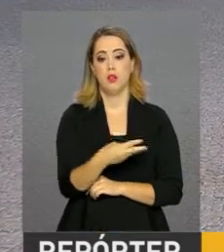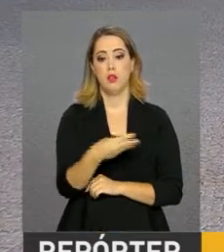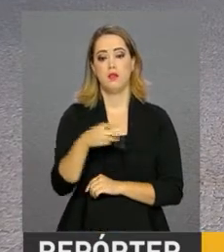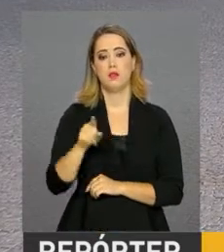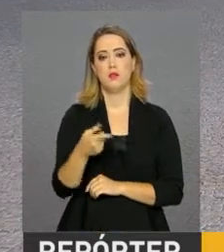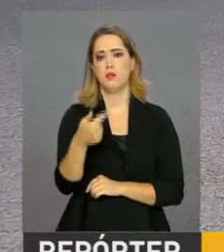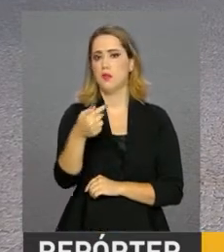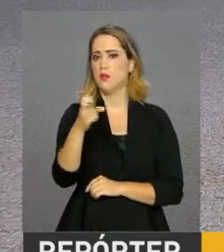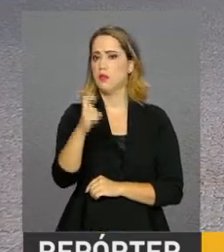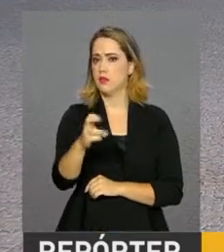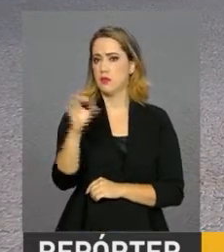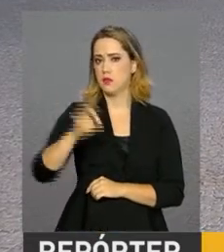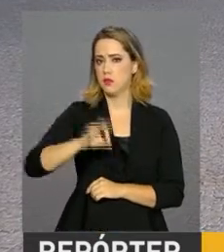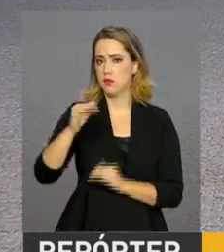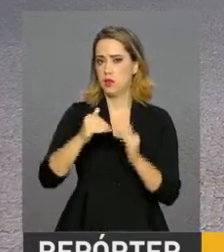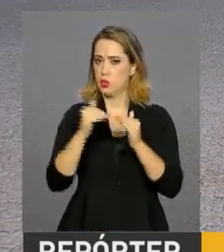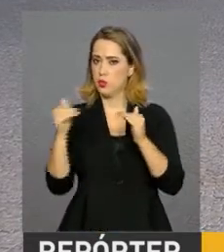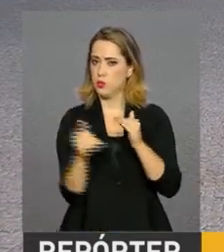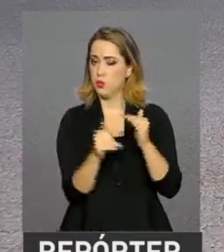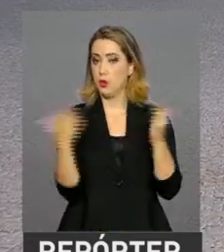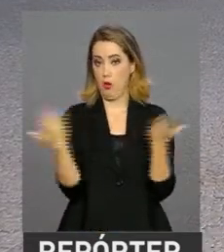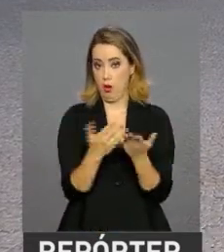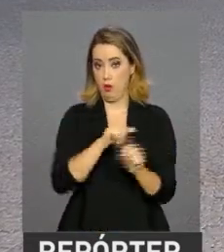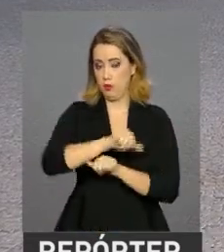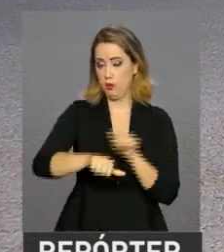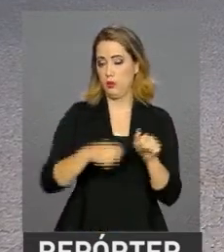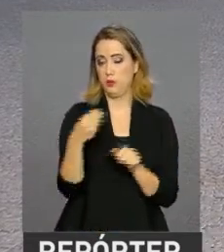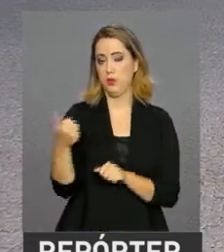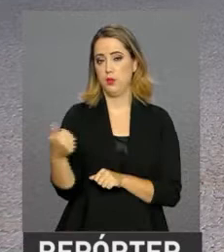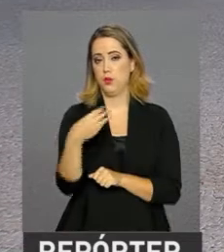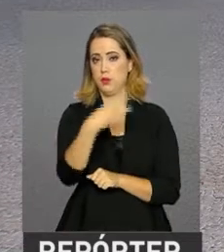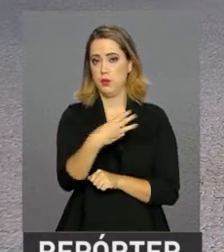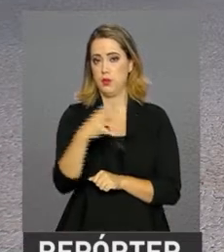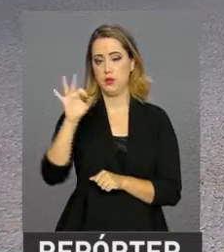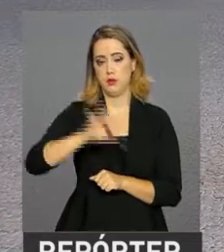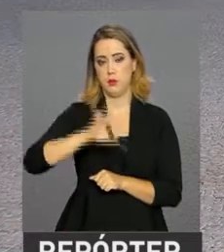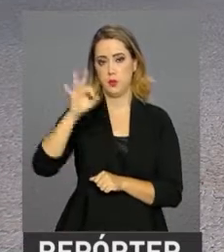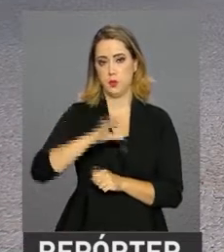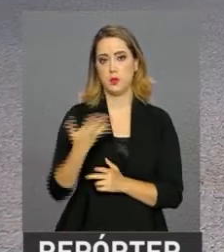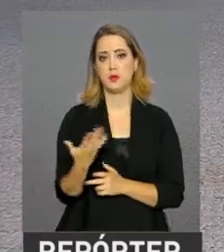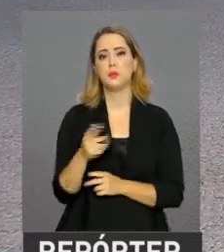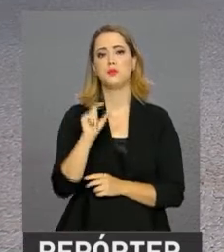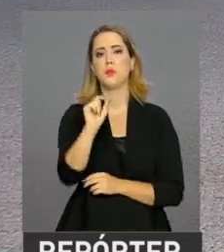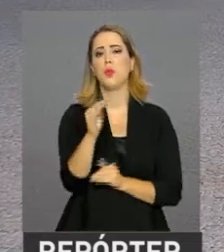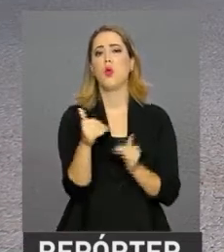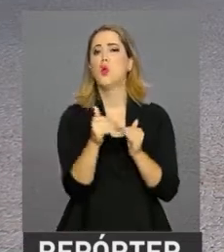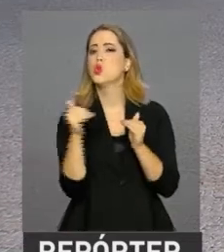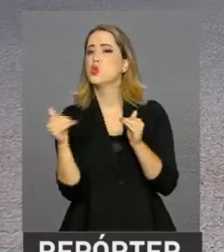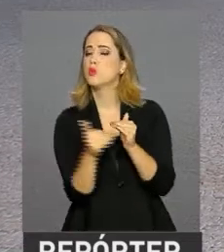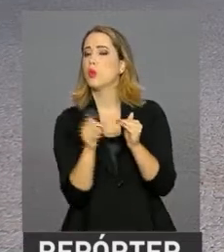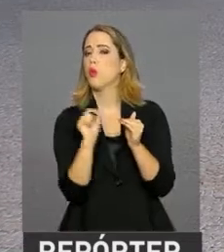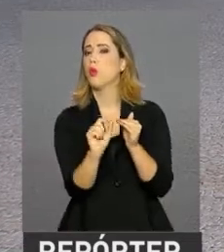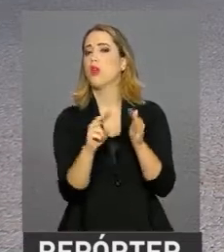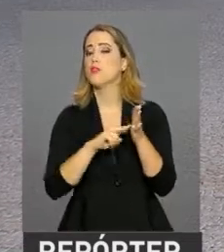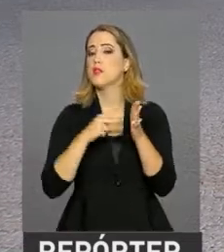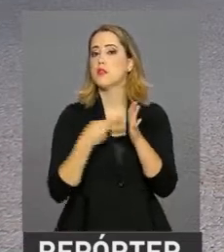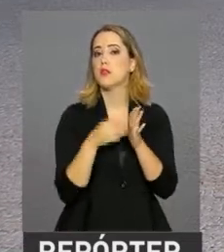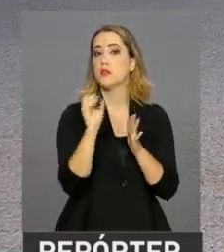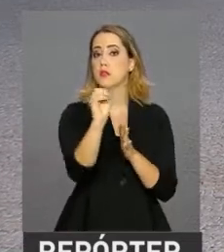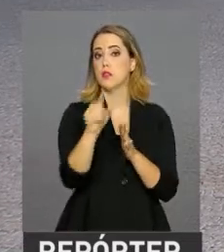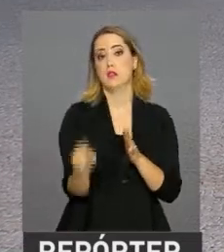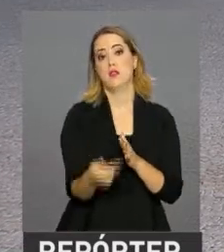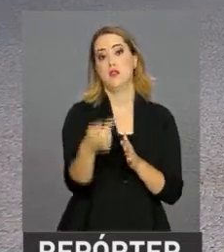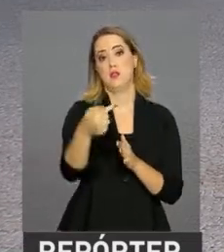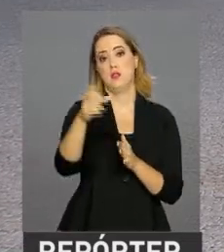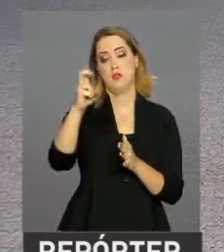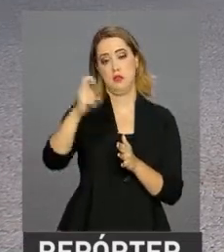13,75% ao ano para 13%. Essa queda de 0,75 ponto percentual é a maior em quase 5 anos.